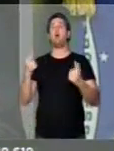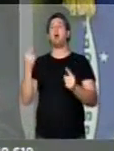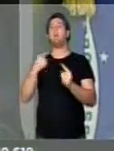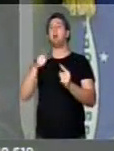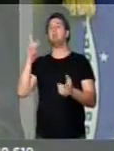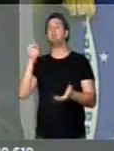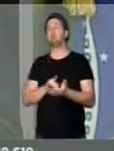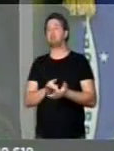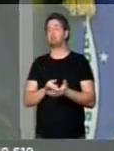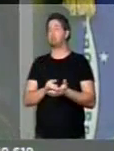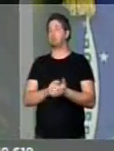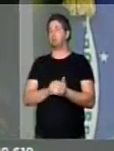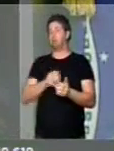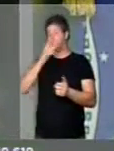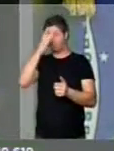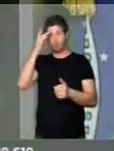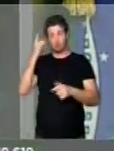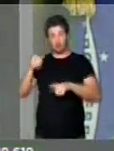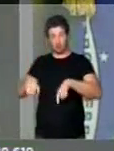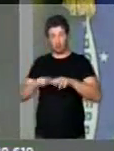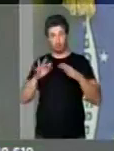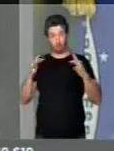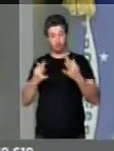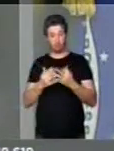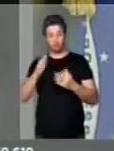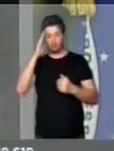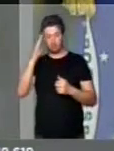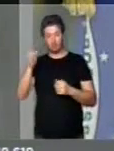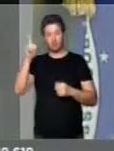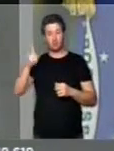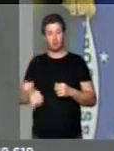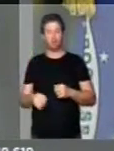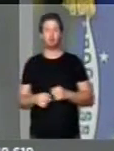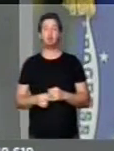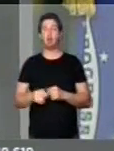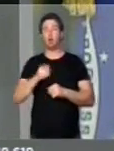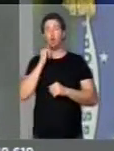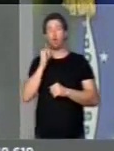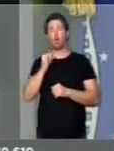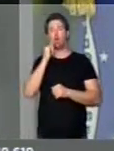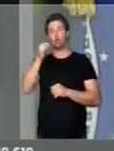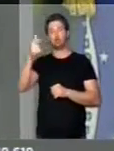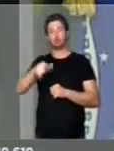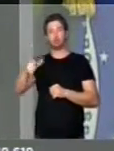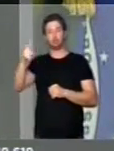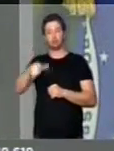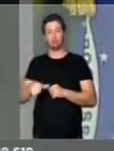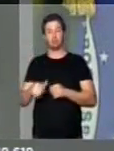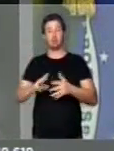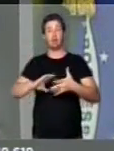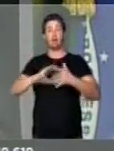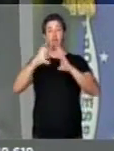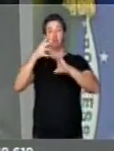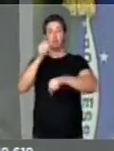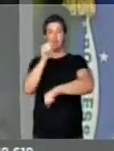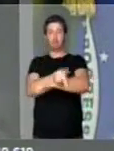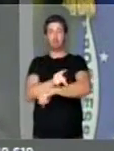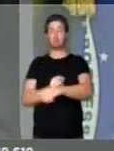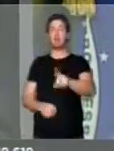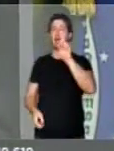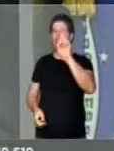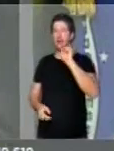paira sobre a cabeça dos agricultores familiares são as reiteradas notícias de reforma da Previdência.